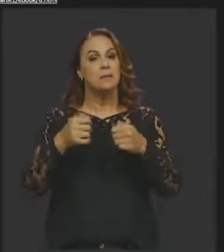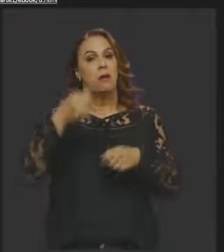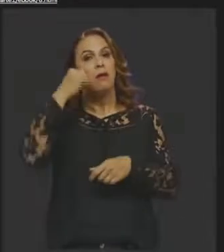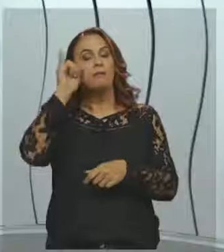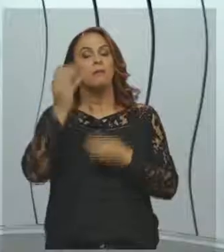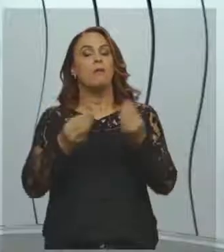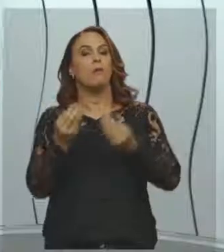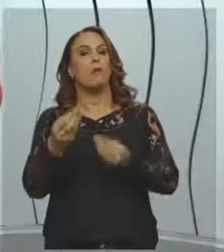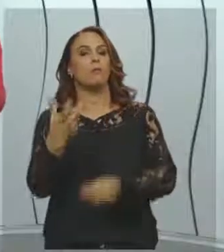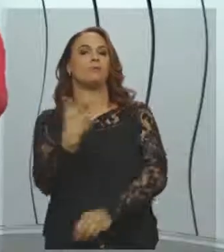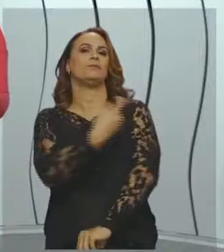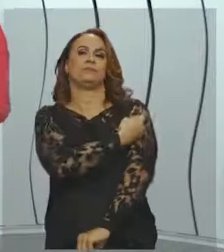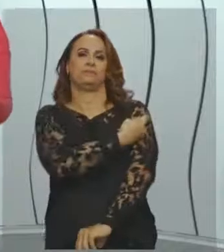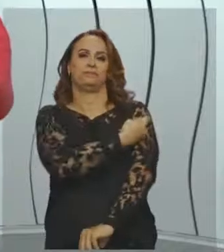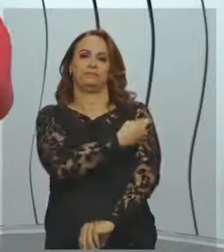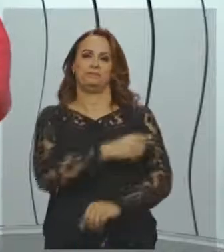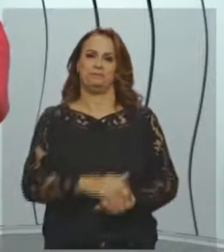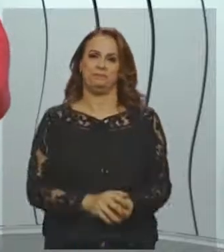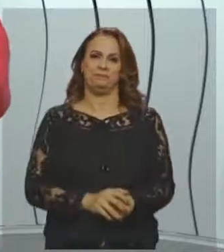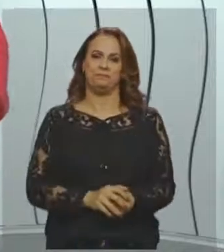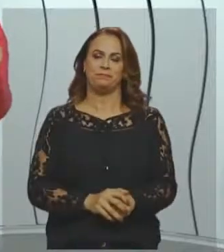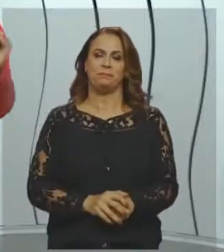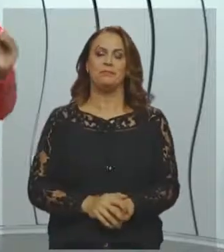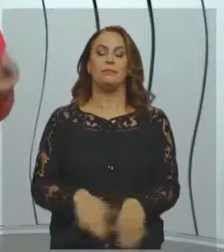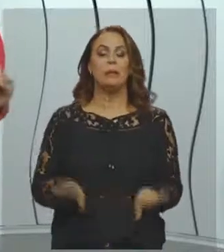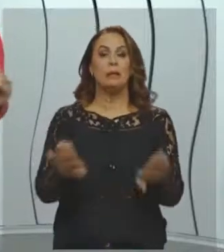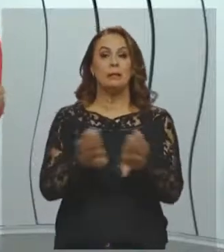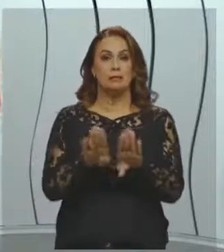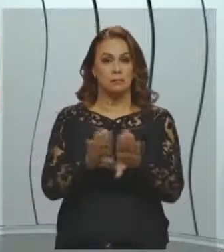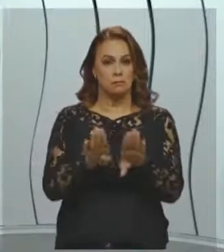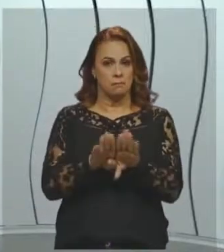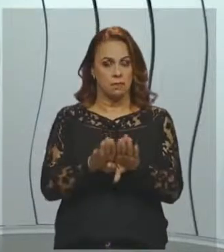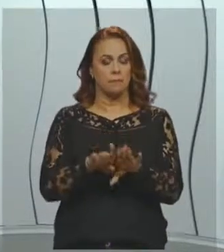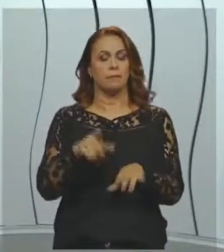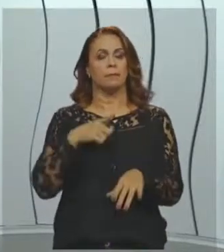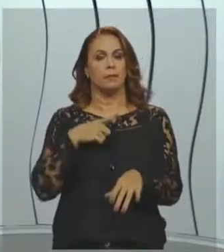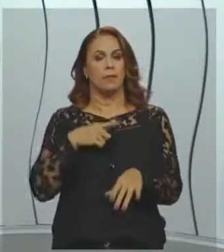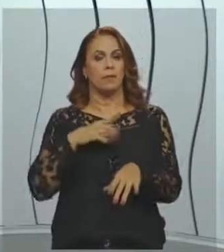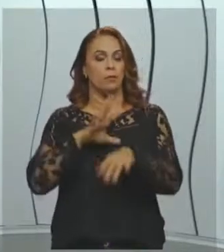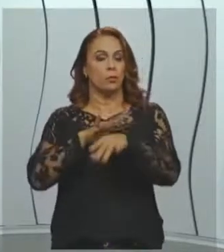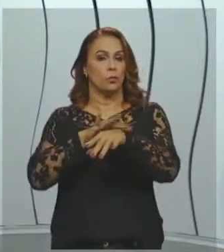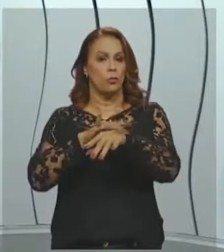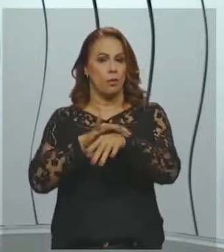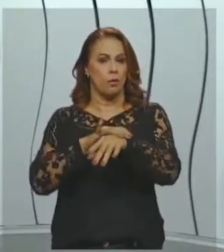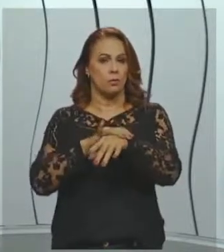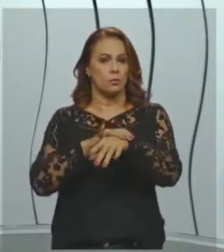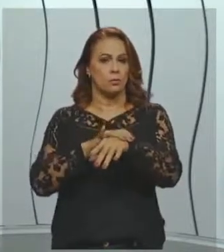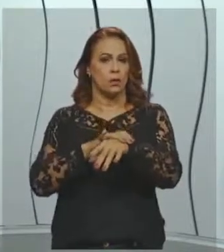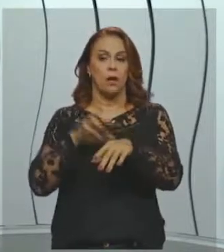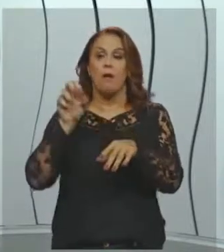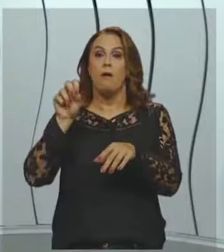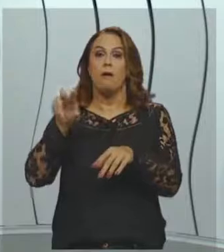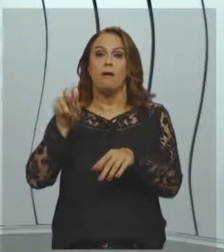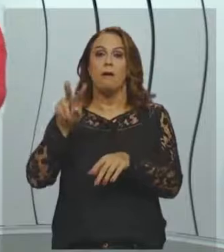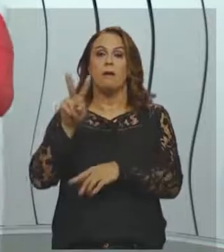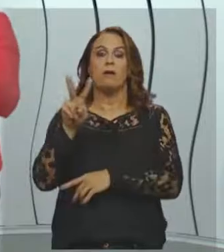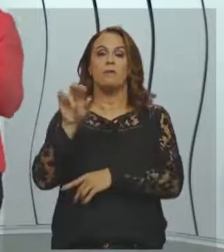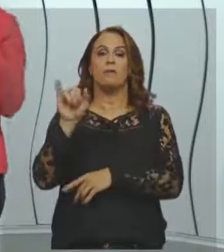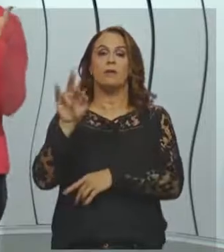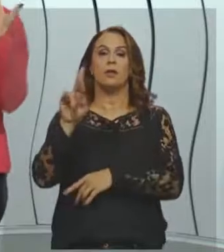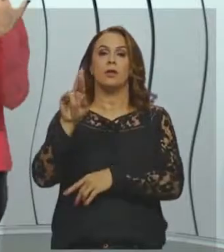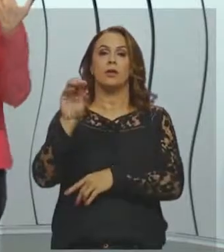falar um pouco com você sobre as doenças causadas por vírus, que a gente chama de viroses. Viroses